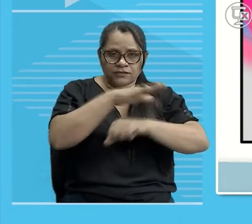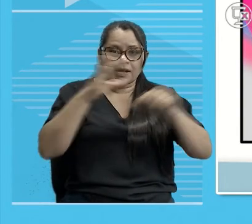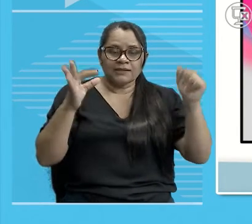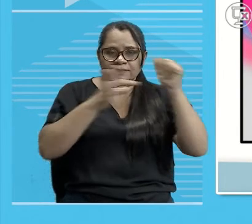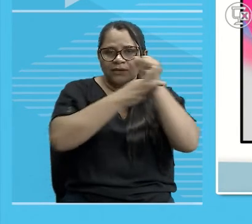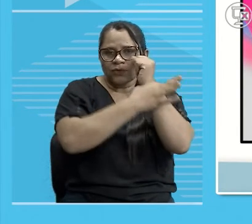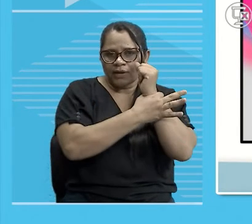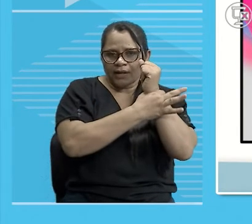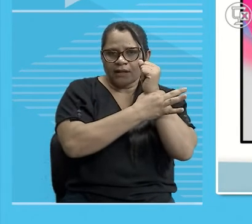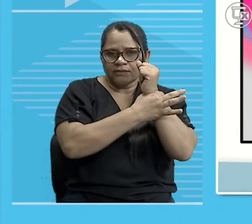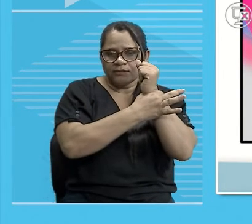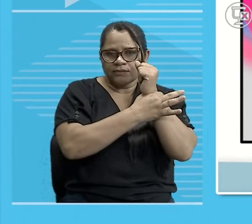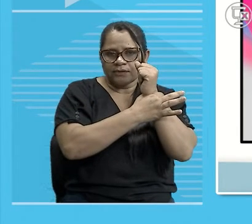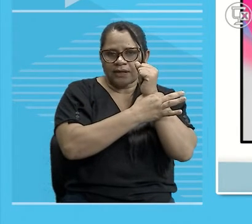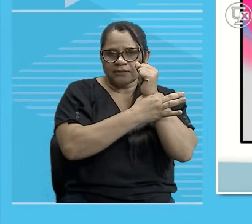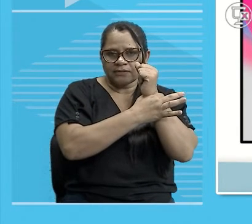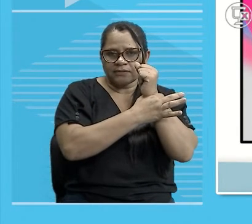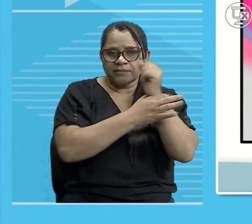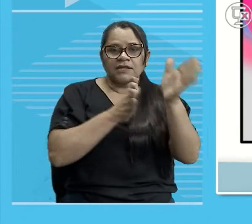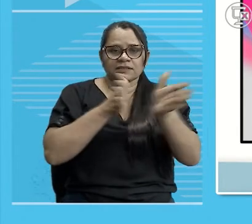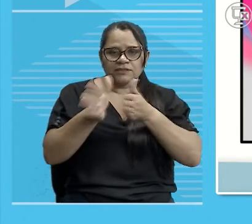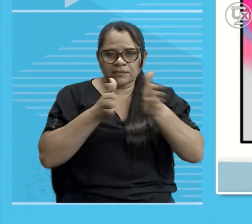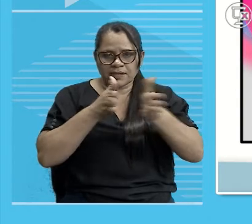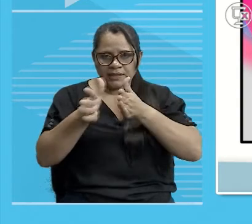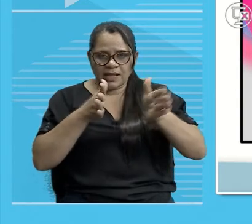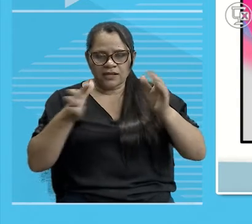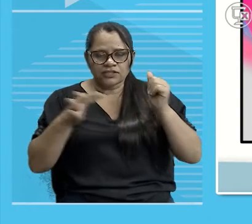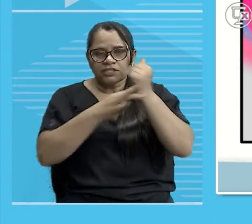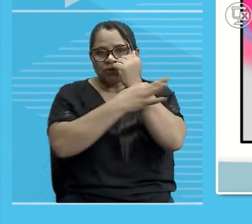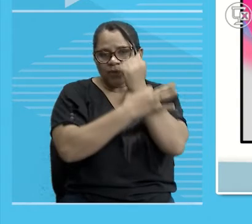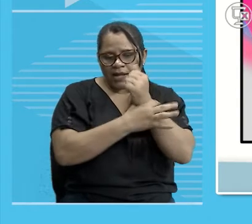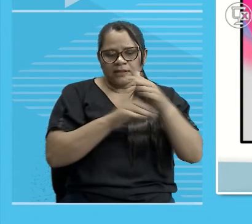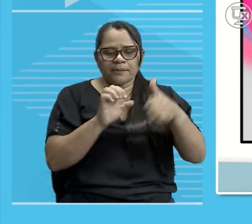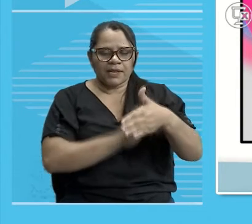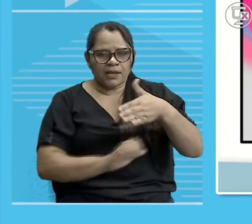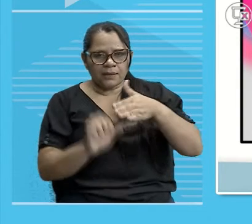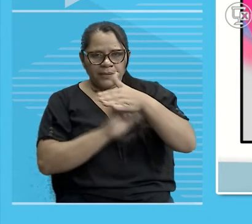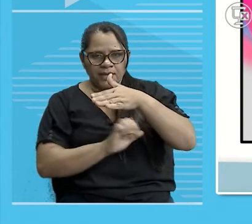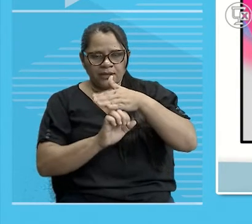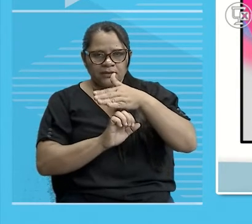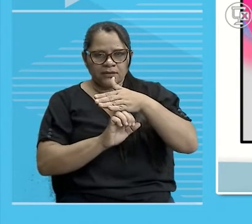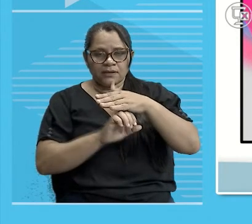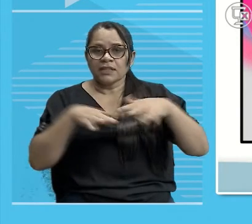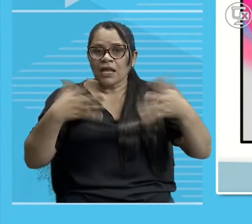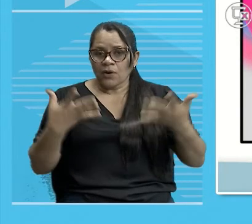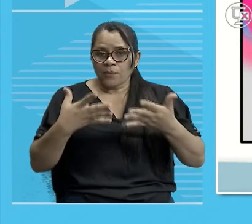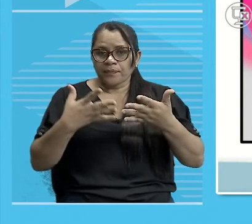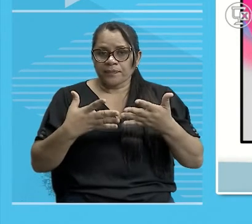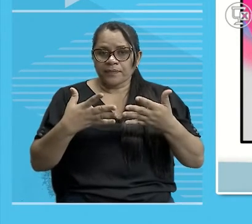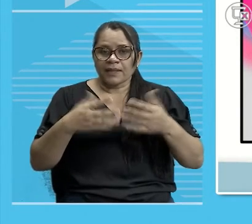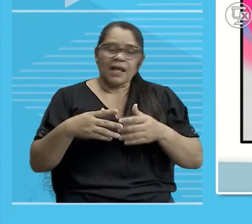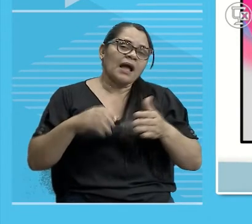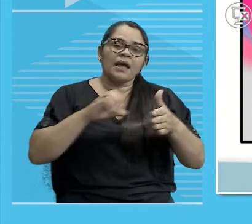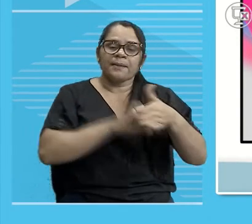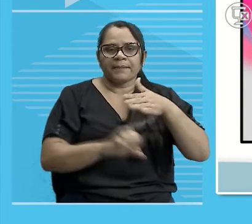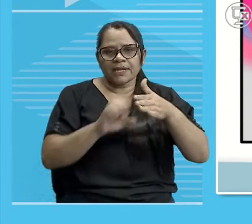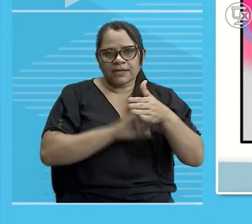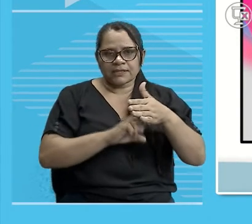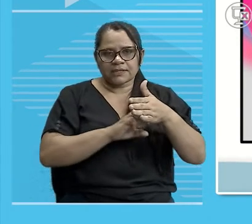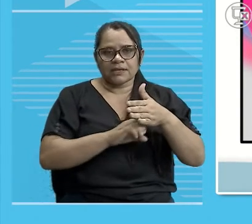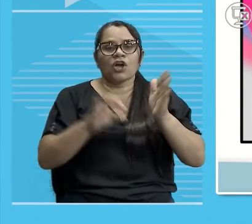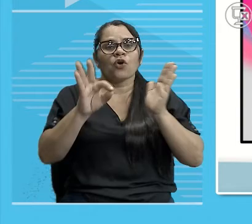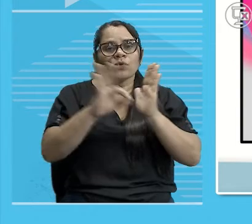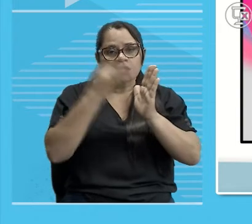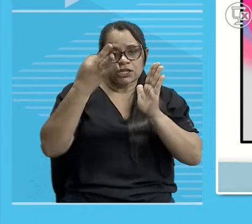que ele tinha acesso a vários departamentos da empresa a empresa contratou uma pessoa que tem uma expressão